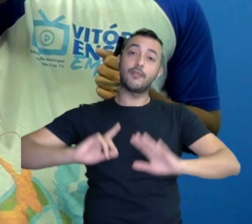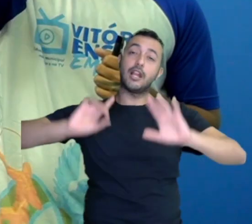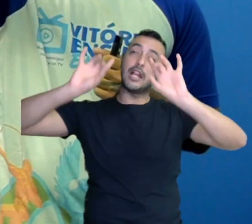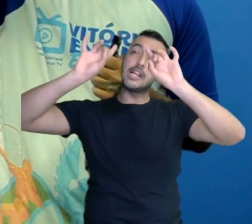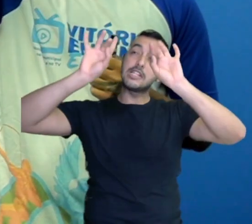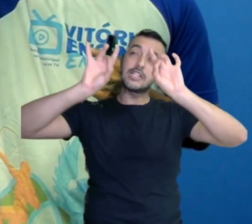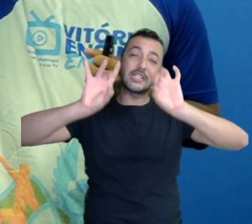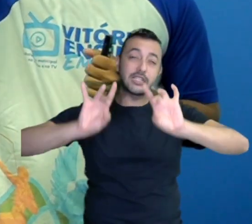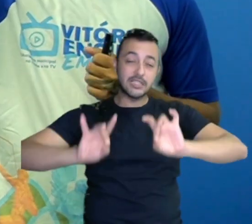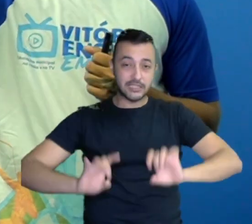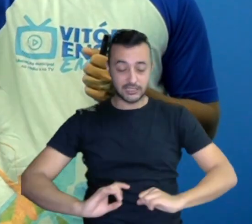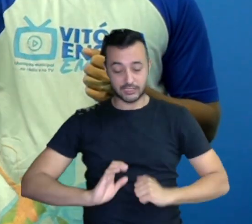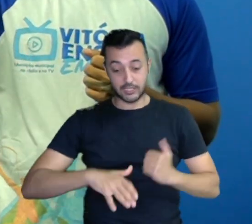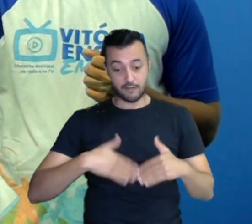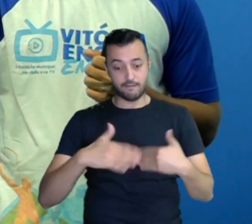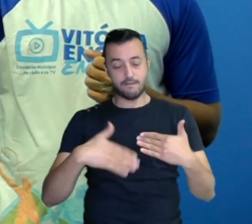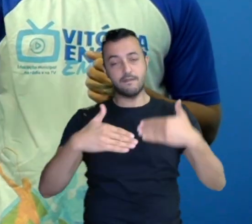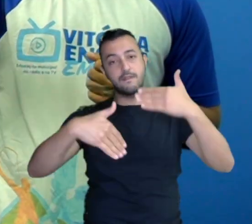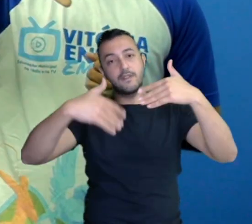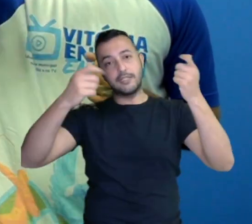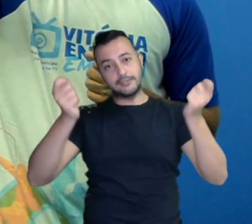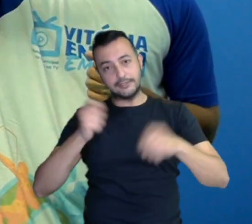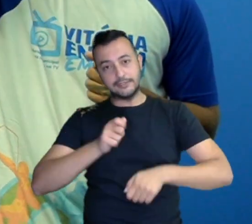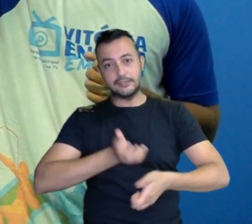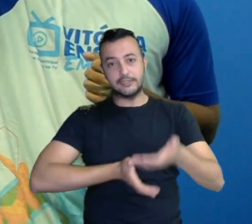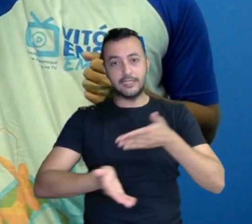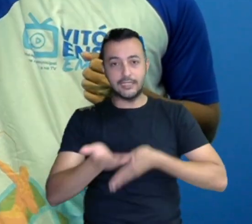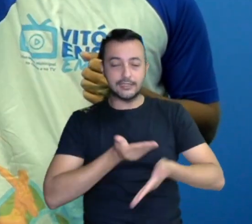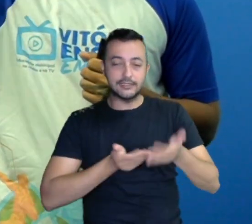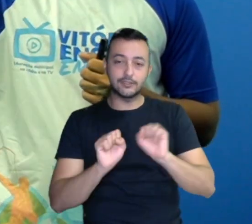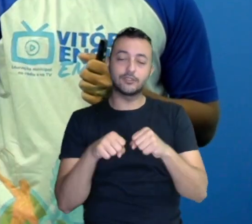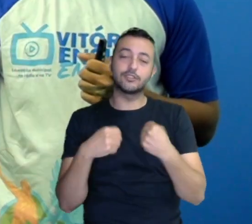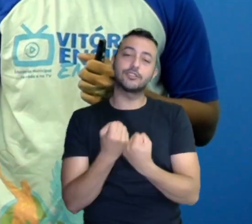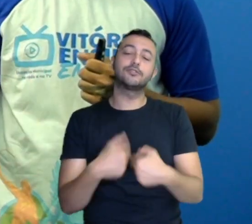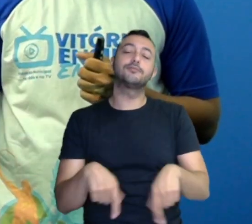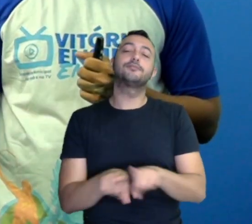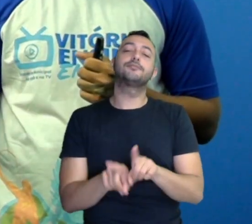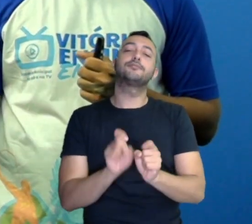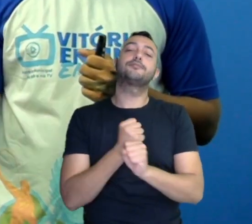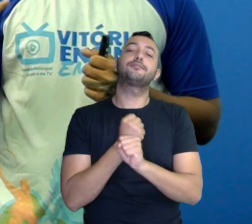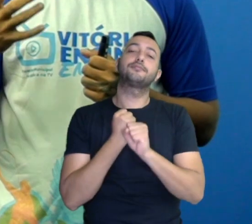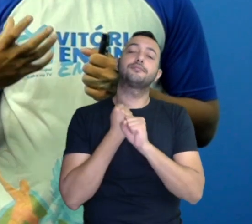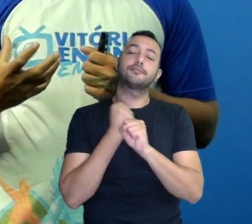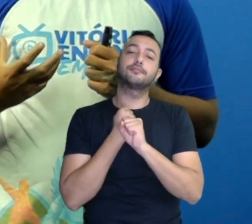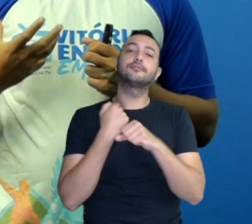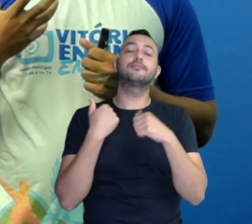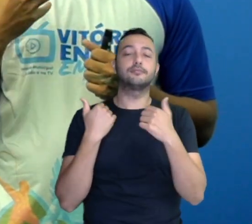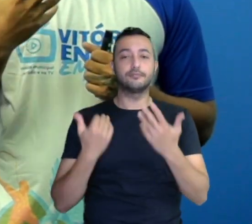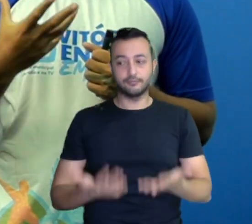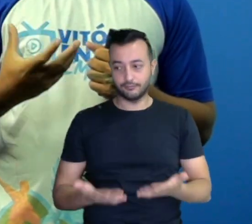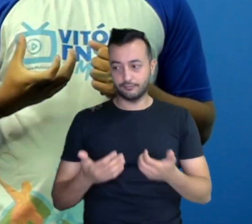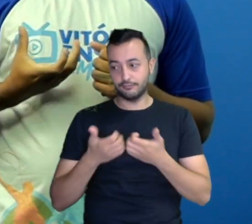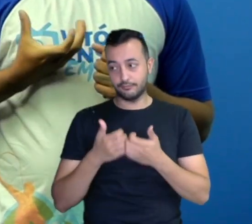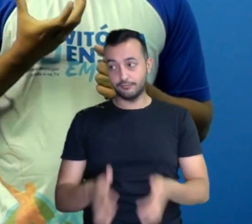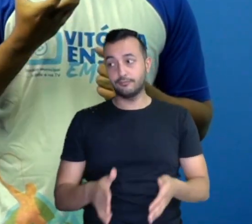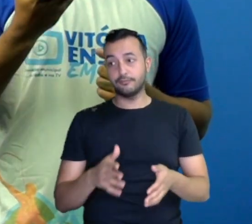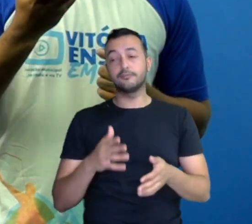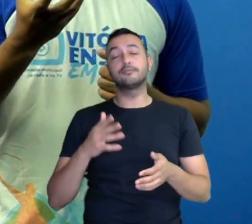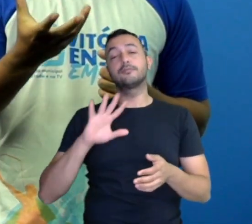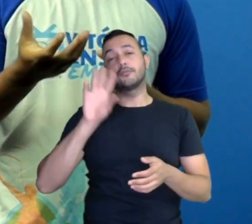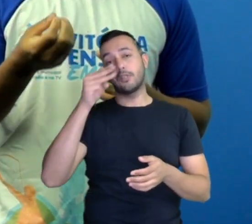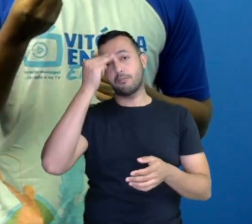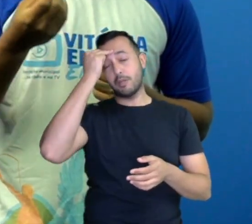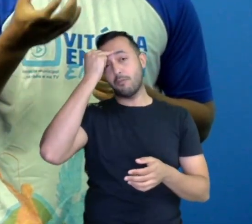ela começa a desenvolver essas relações sociais e de ter essas construções, então ela começa a construir uma